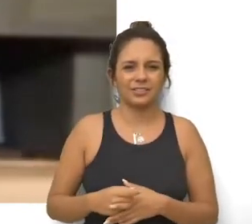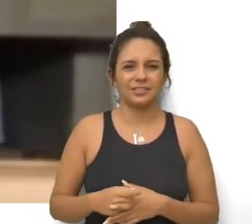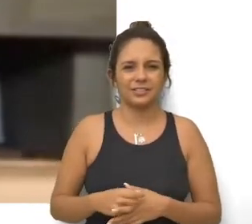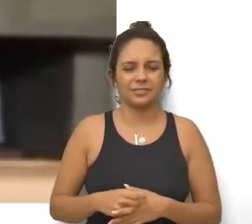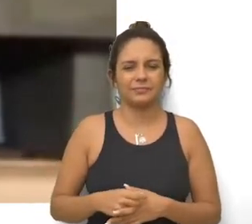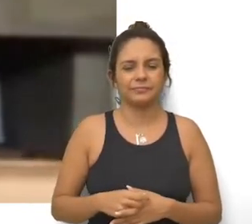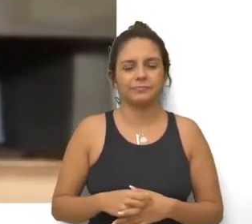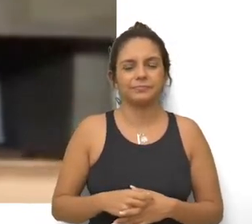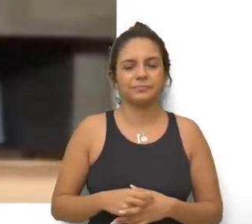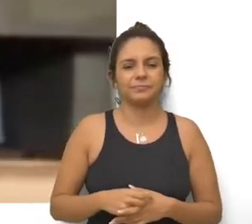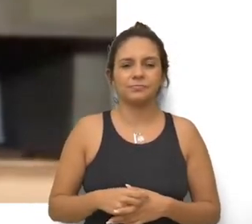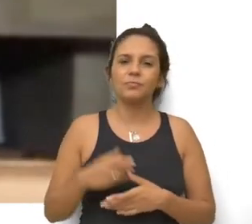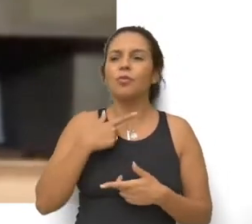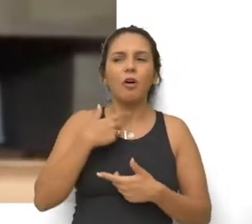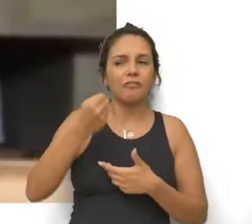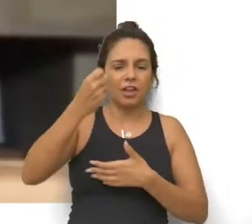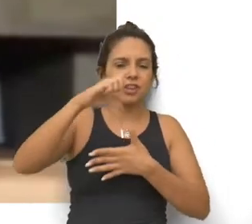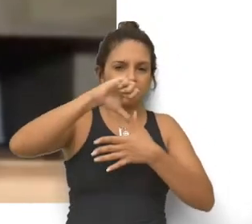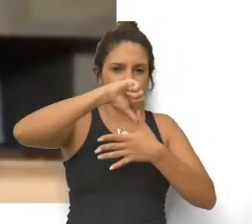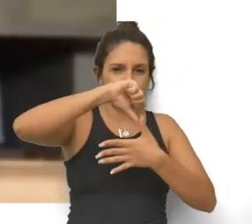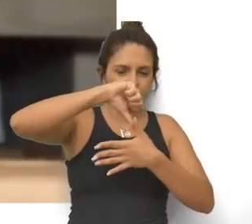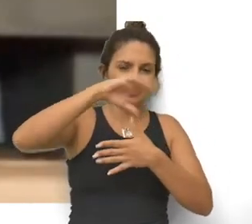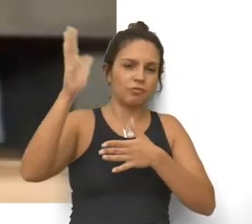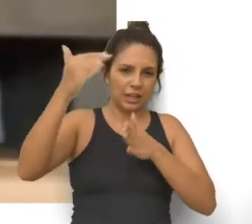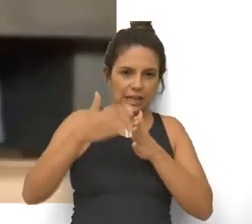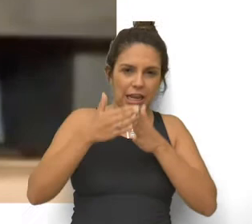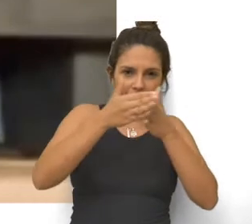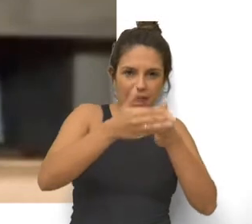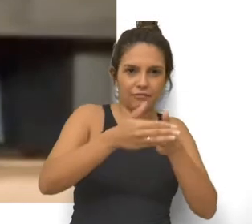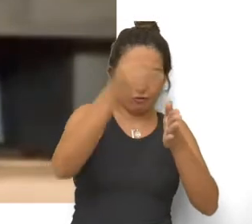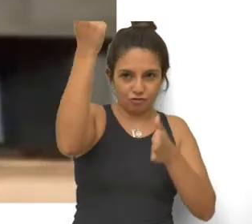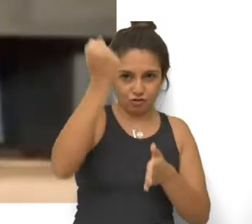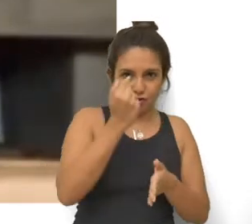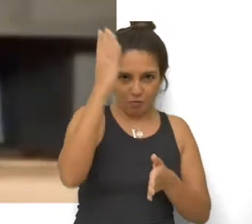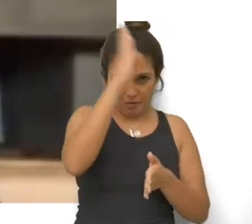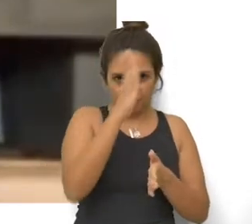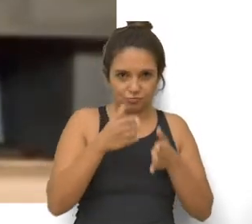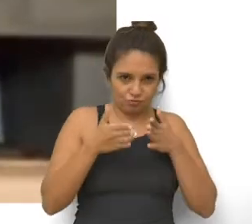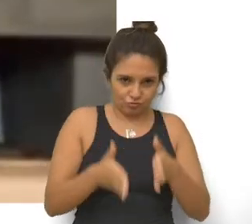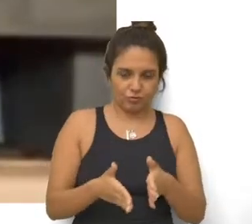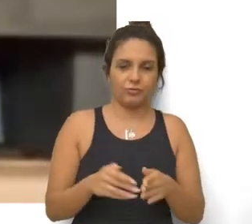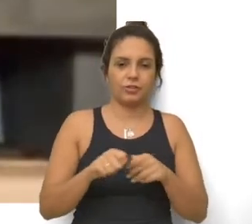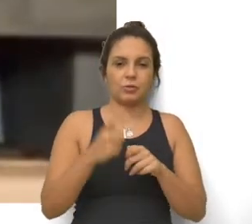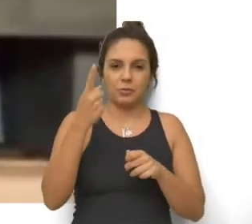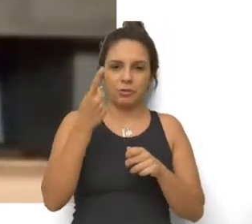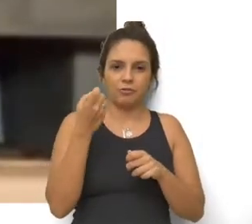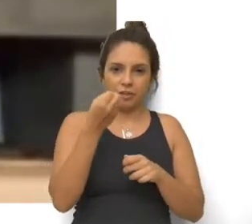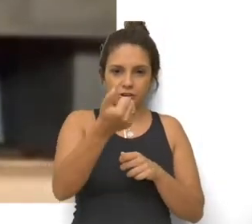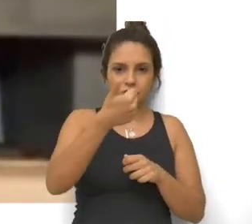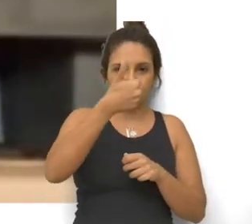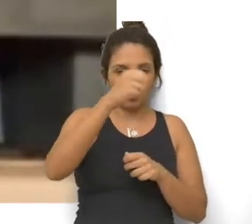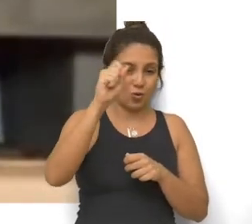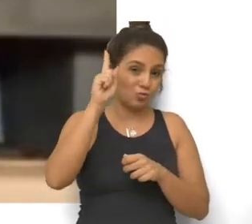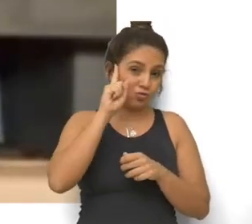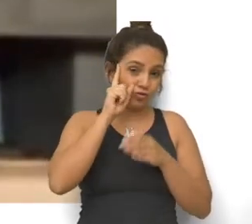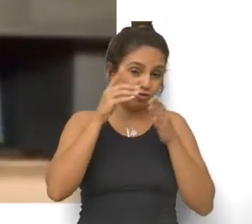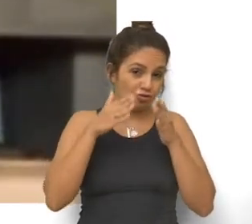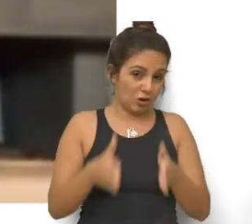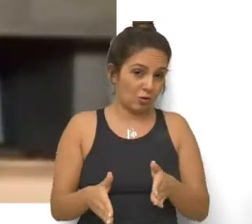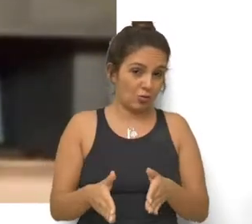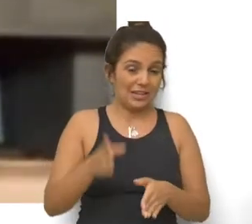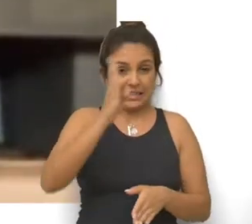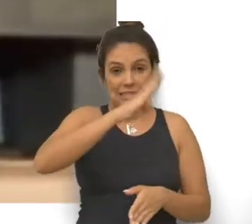estava vivendo. E ela, então, pegou um navio e veio para o Brasil, fez uma viagem de 18 dias e chegou